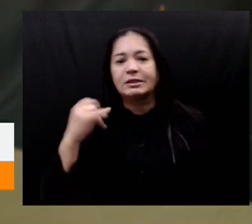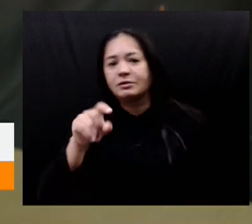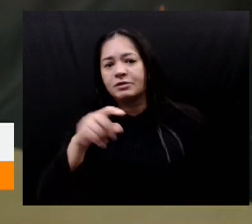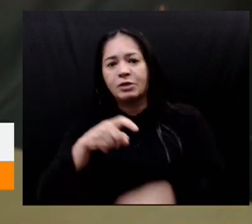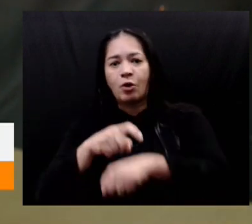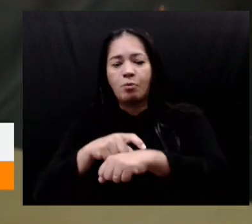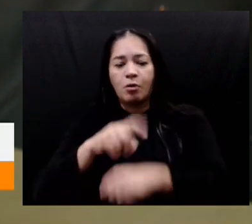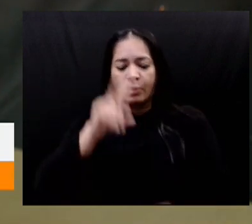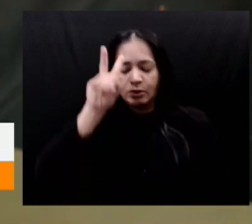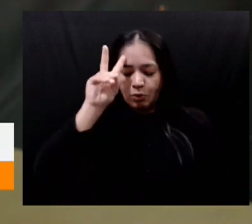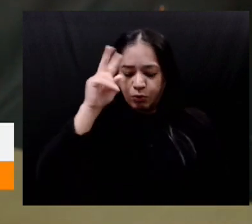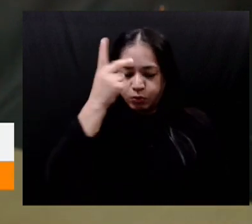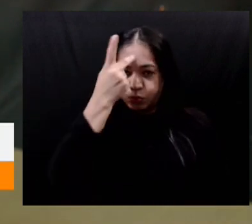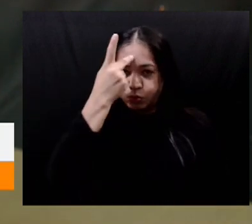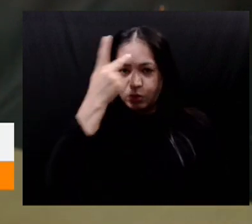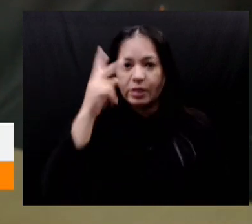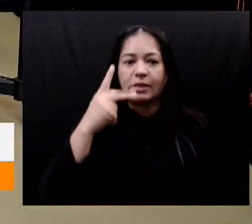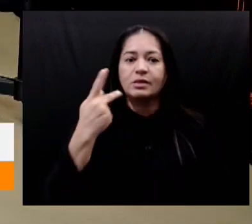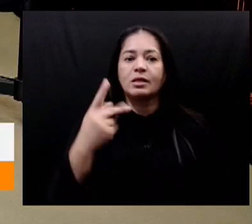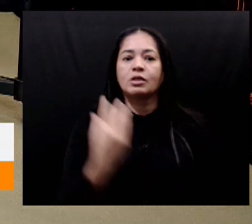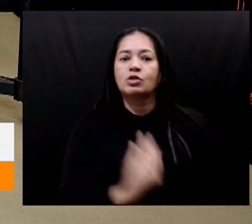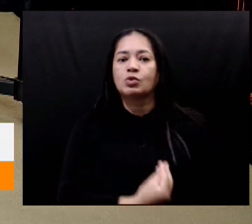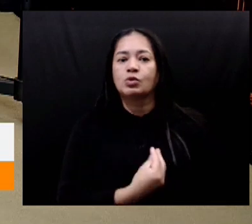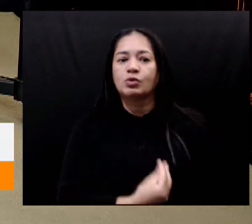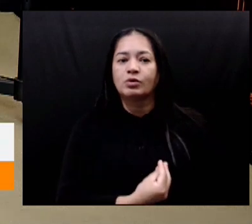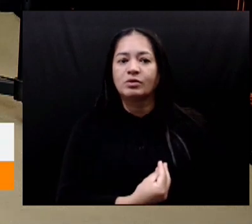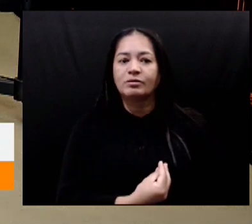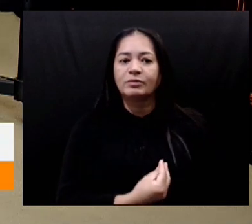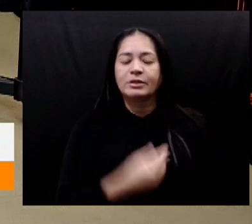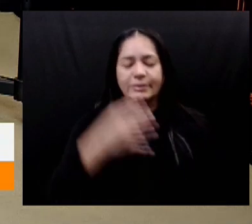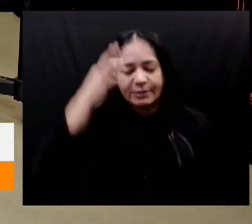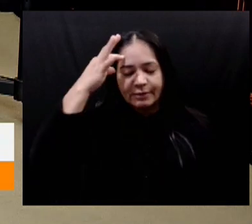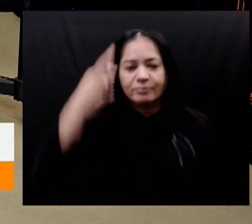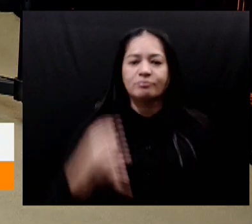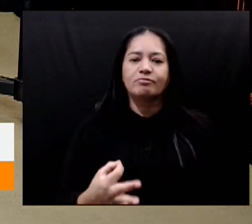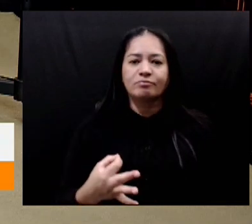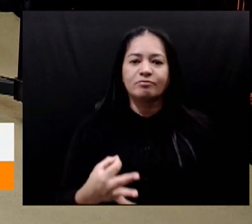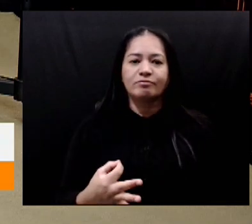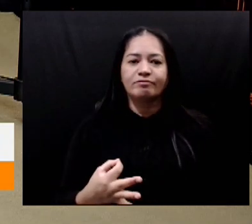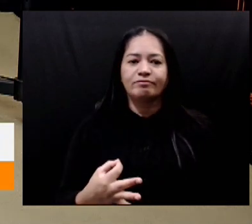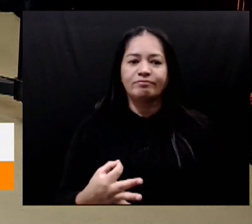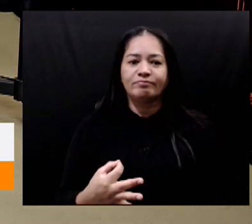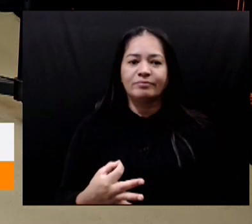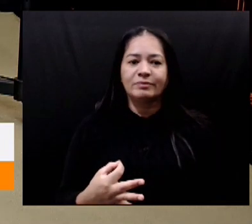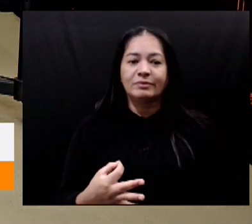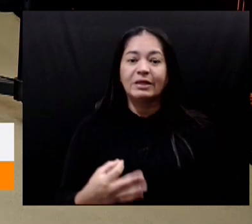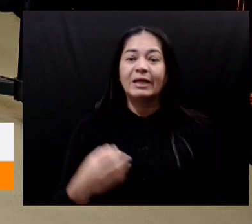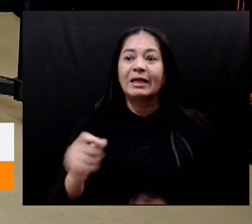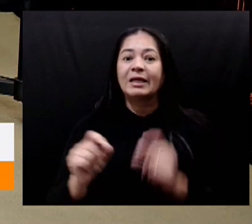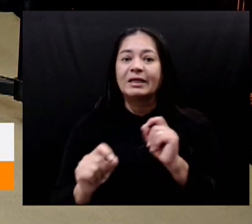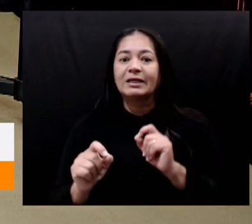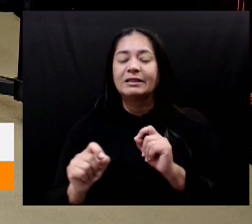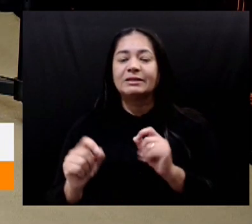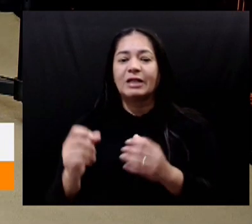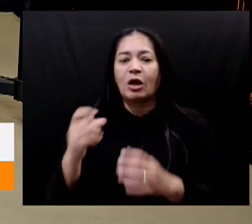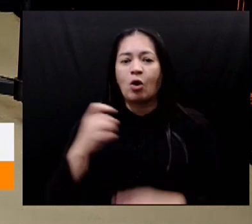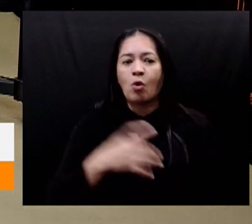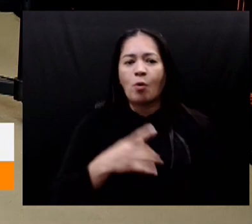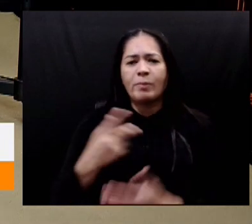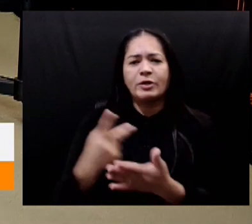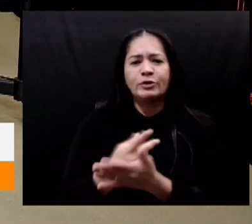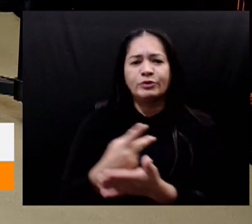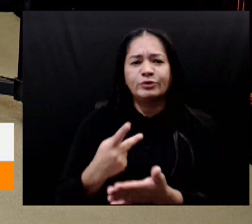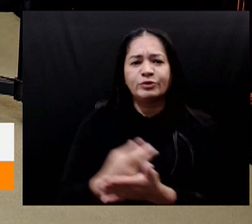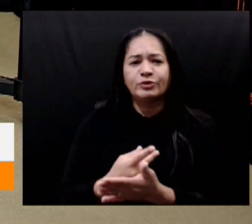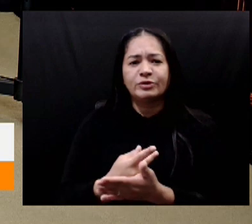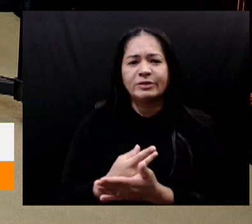da sua Uhum, vida, com certeza, Arlete, quem traz esse medo de fracassar, que não trabalha esse